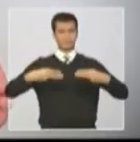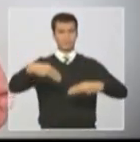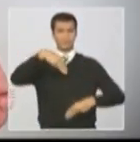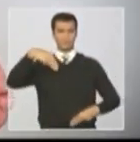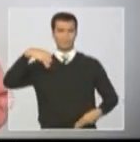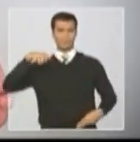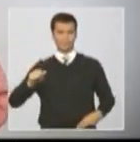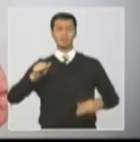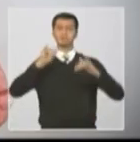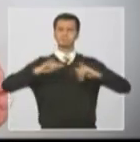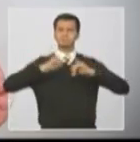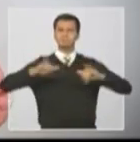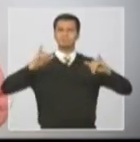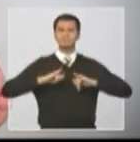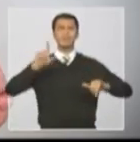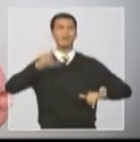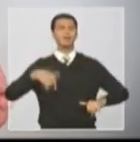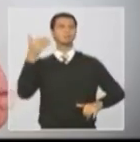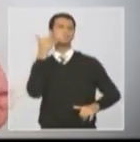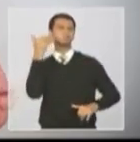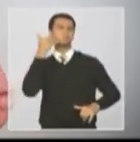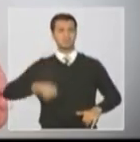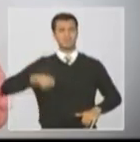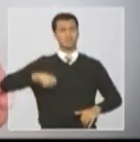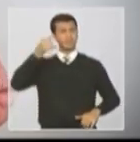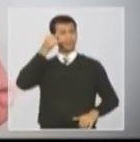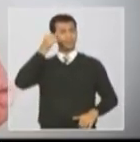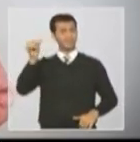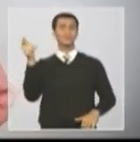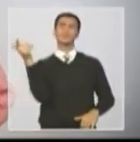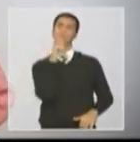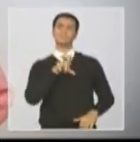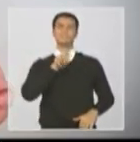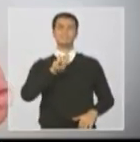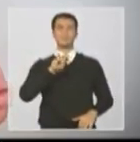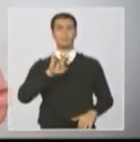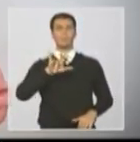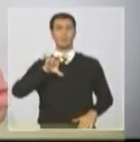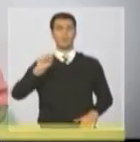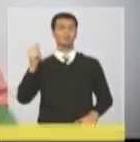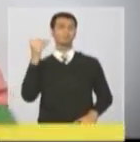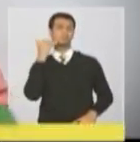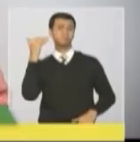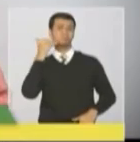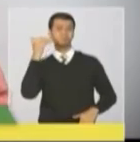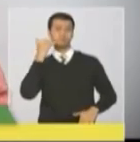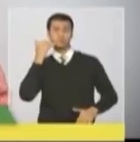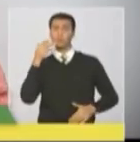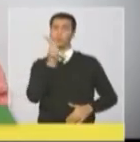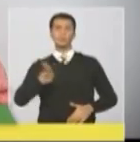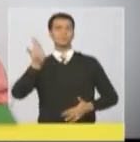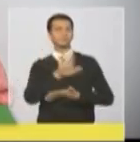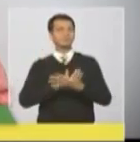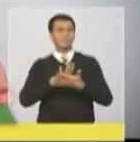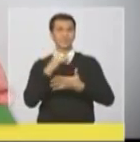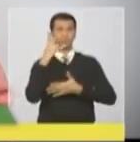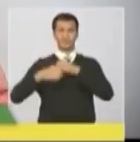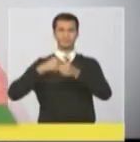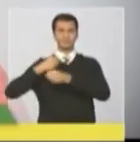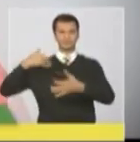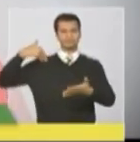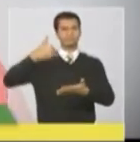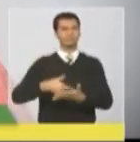Saco, criada pelo Ministério do Meio Ambiente em parceria com o setor privado, já tirou 5 bilhões de sacolas plásticas de circulação em menos